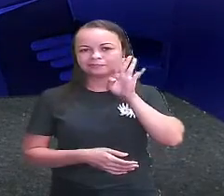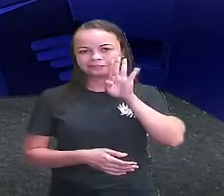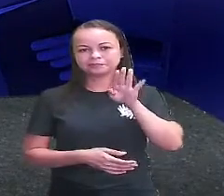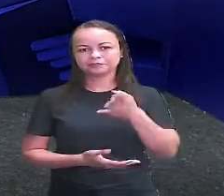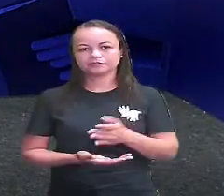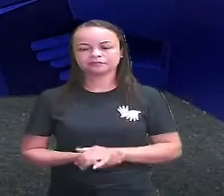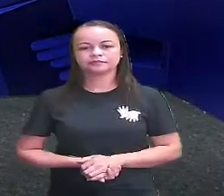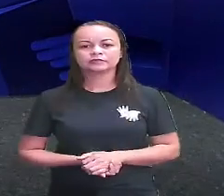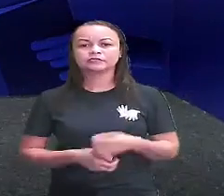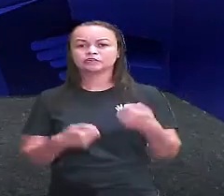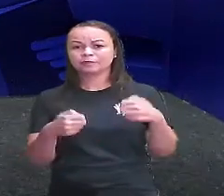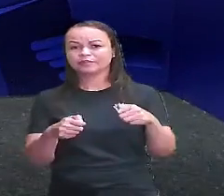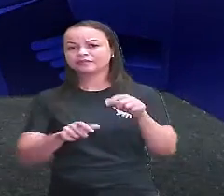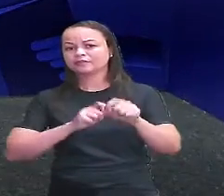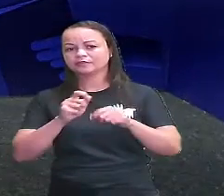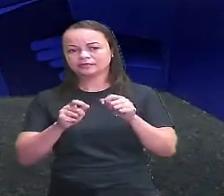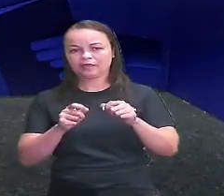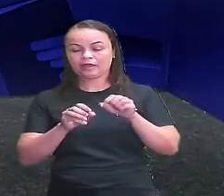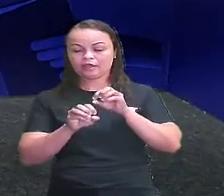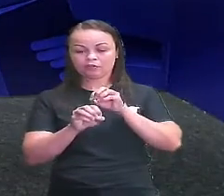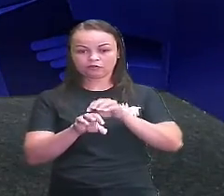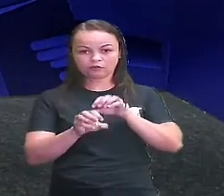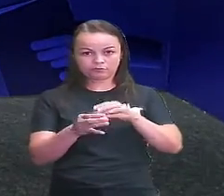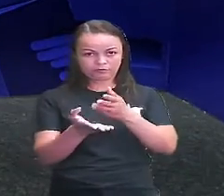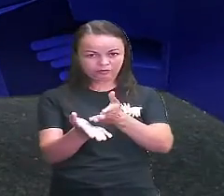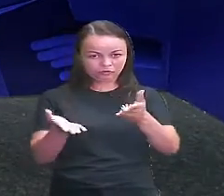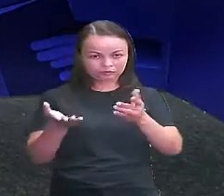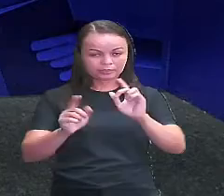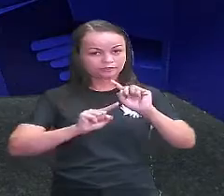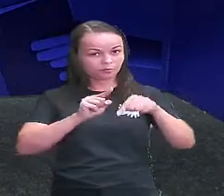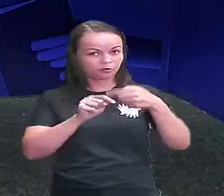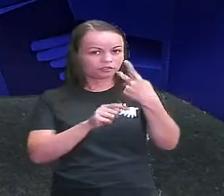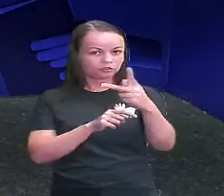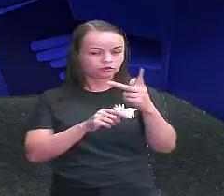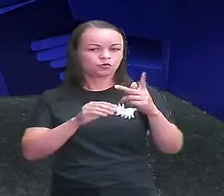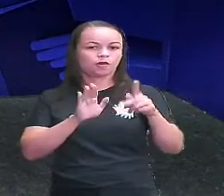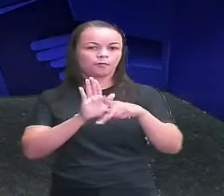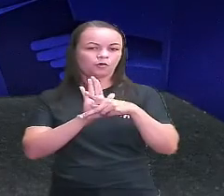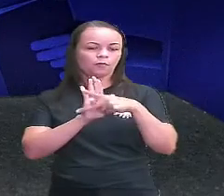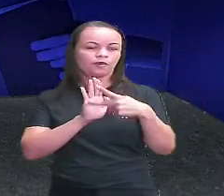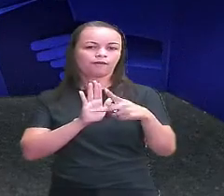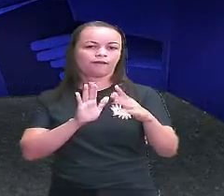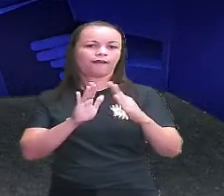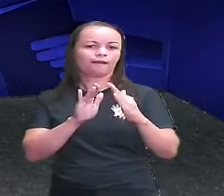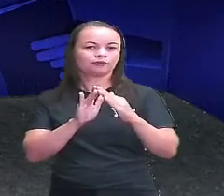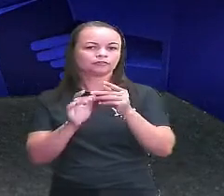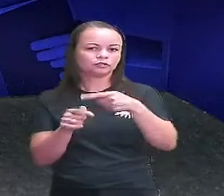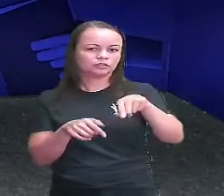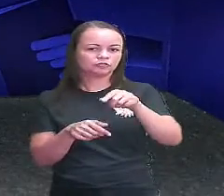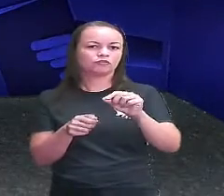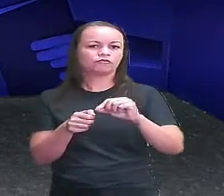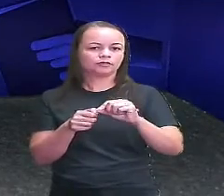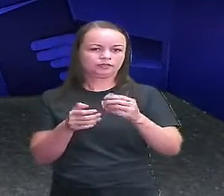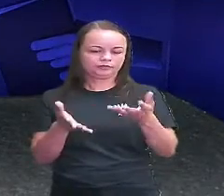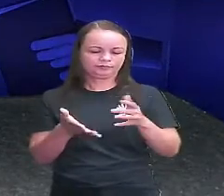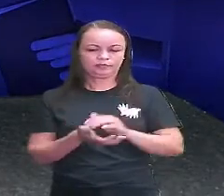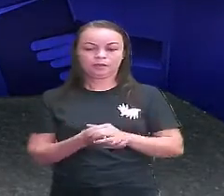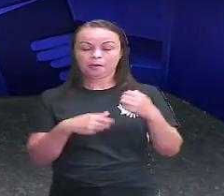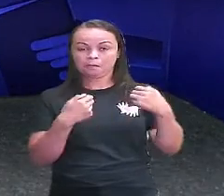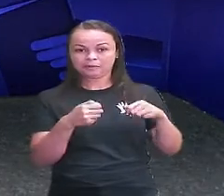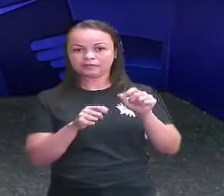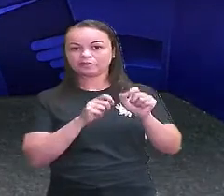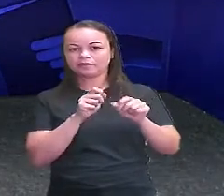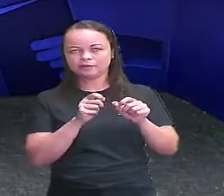precisar? Eu vou ensinar para vocês, depois vocês vão fazer em casa, tá? Vocês vão precisar de folha de ofício, certo? Vocês